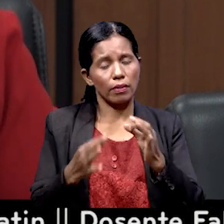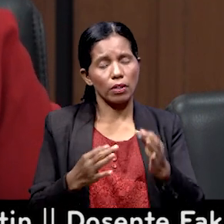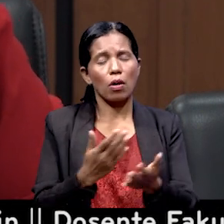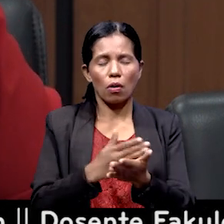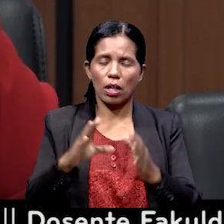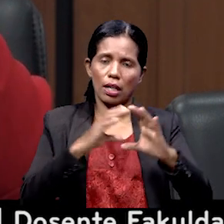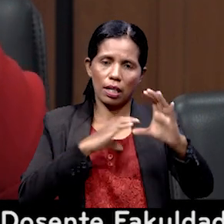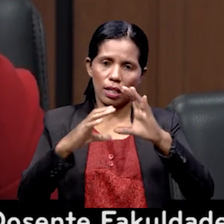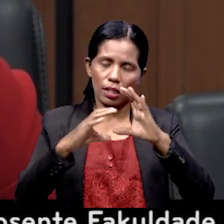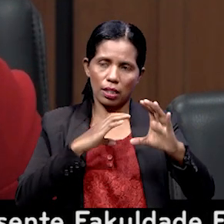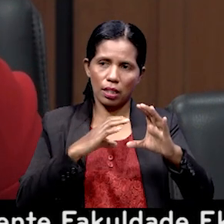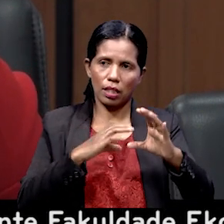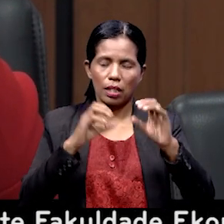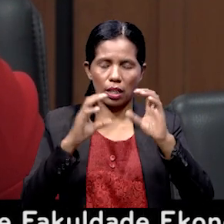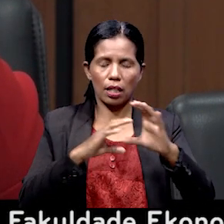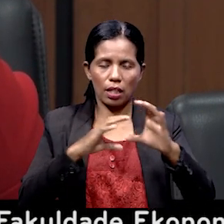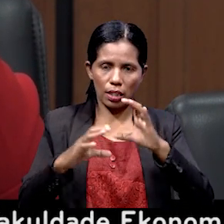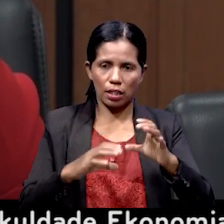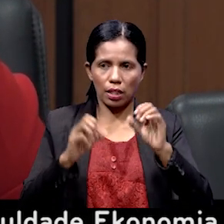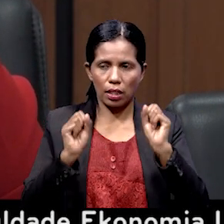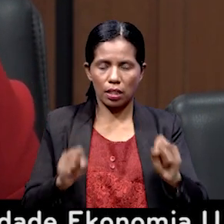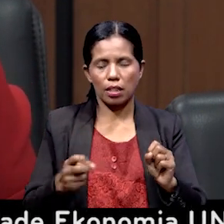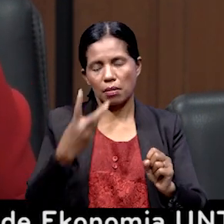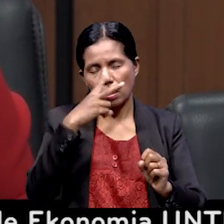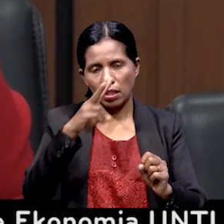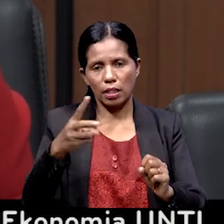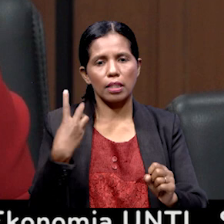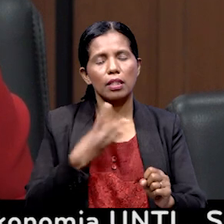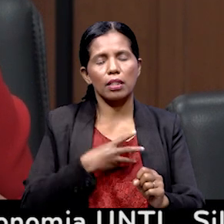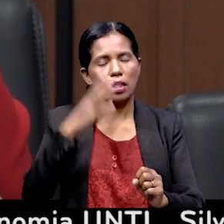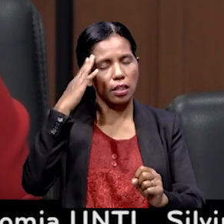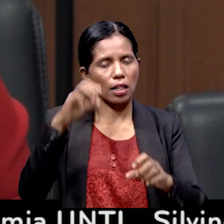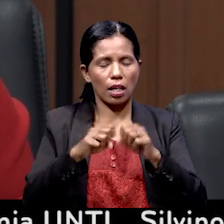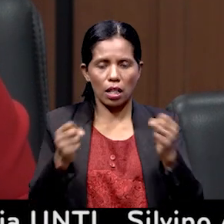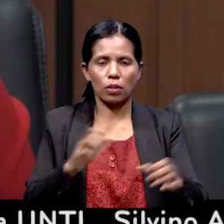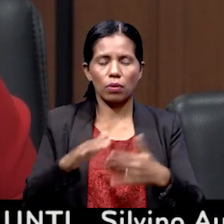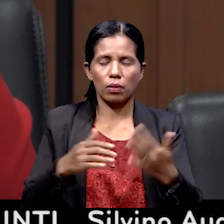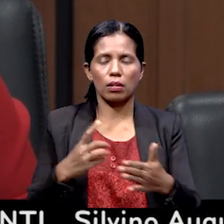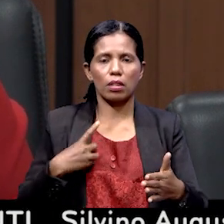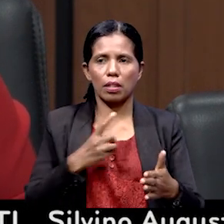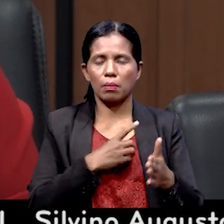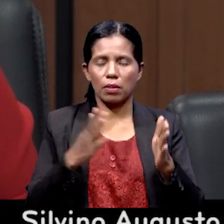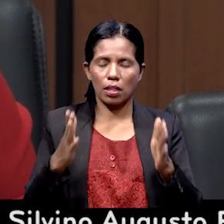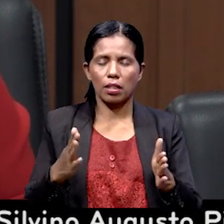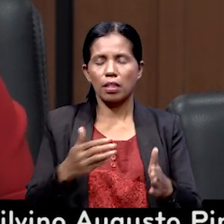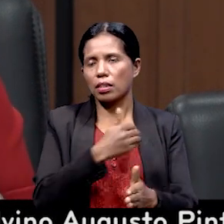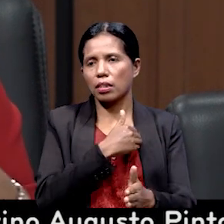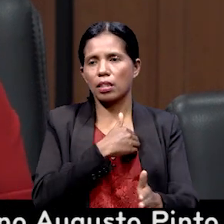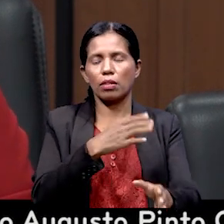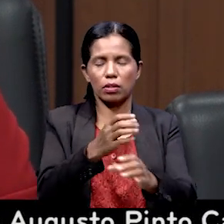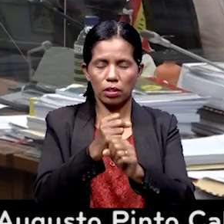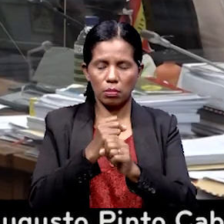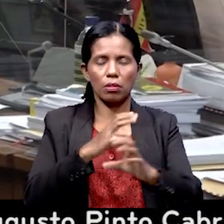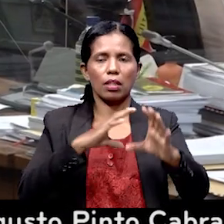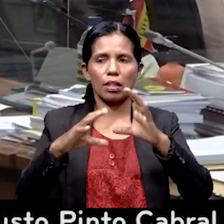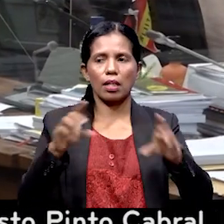para careta operacional será, também careta operacional será, está tendo que a todo e deputado Balomo se dá o cimo, careta nessa e tudo está